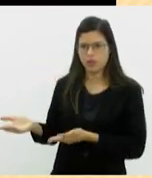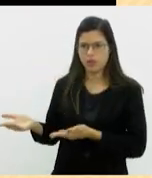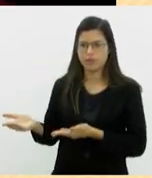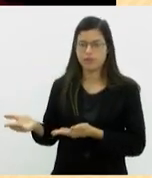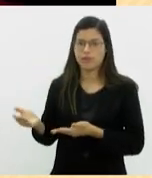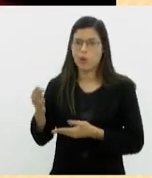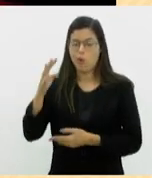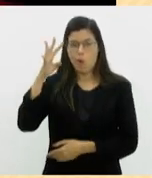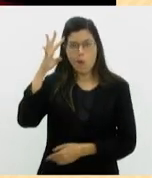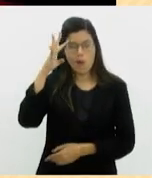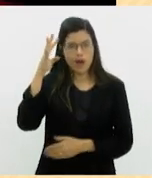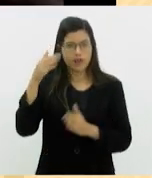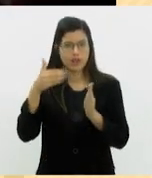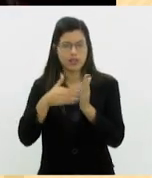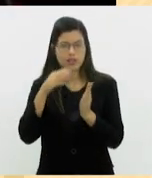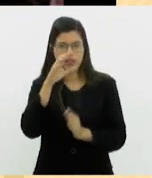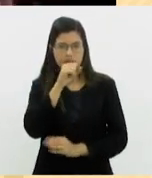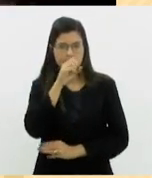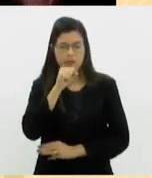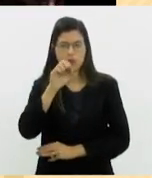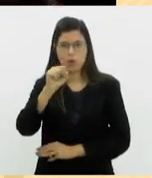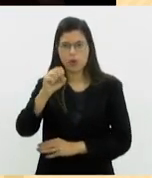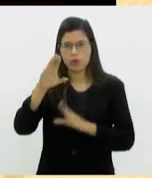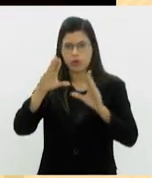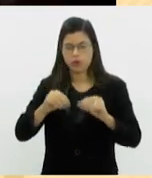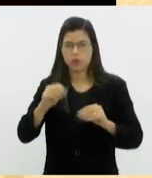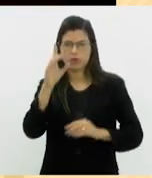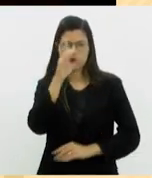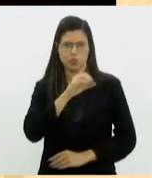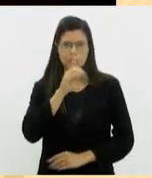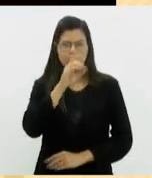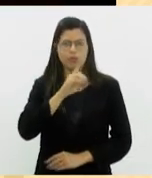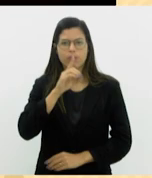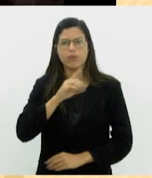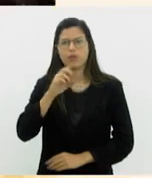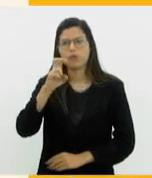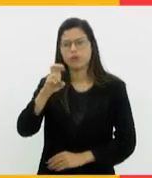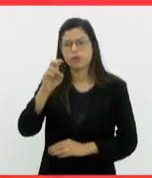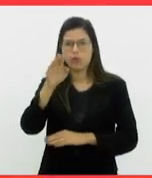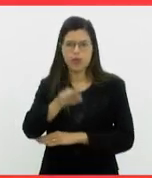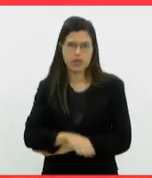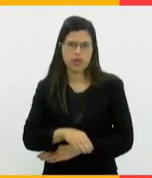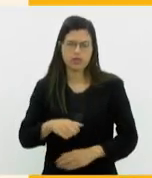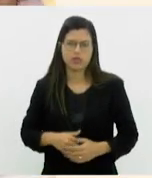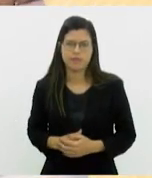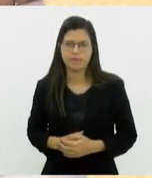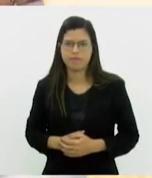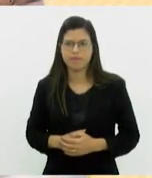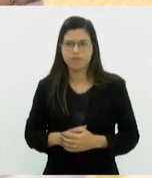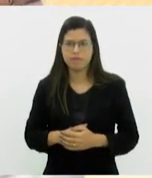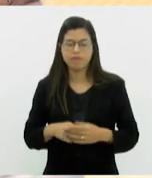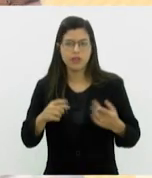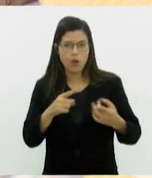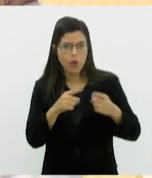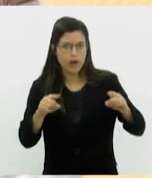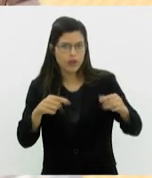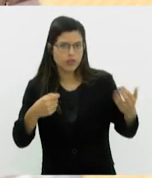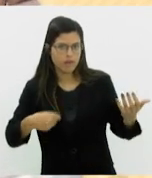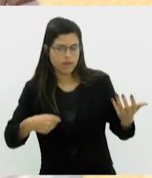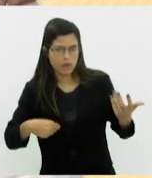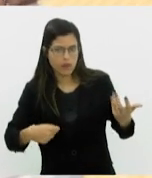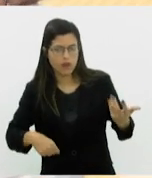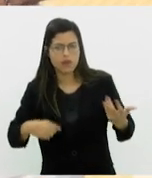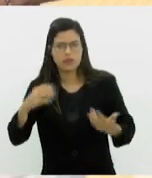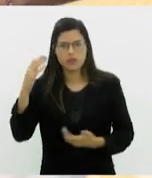de quarta a sábado, às 8 horas da noite, e aos domingos, às 5 horas da tarde. A orquestra Violões do Forte